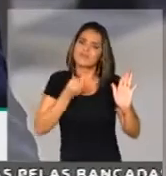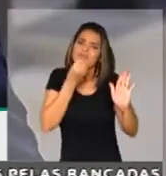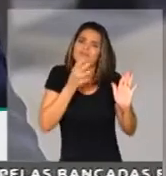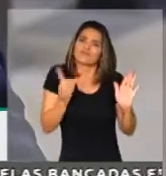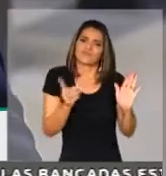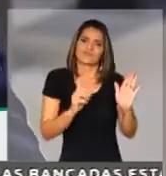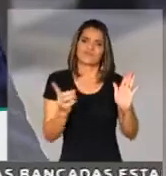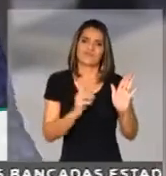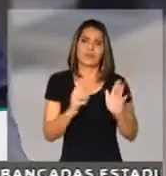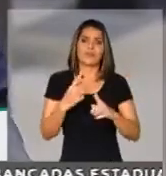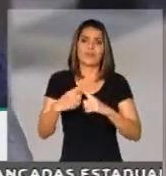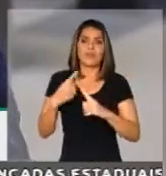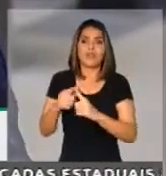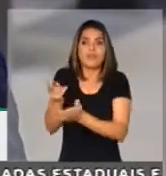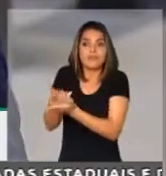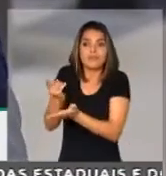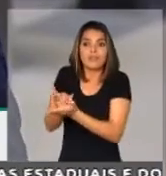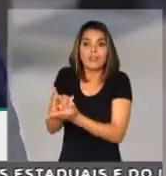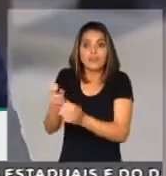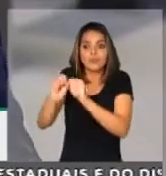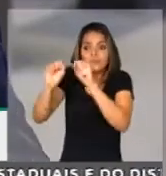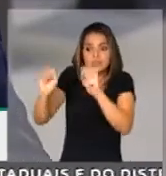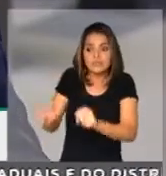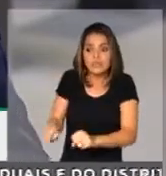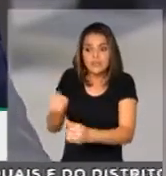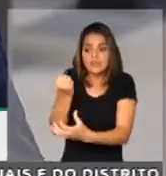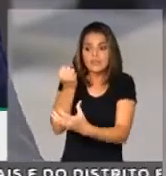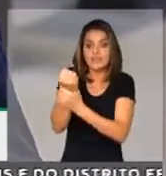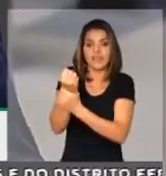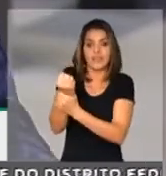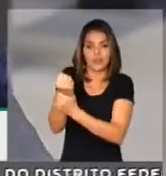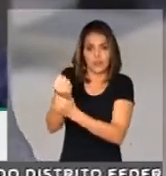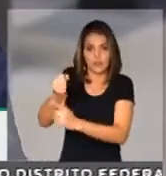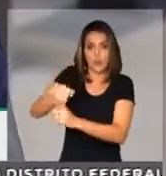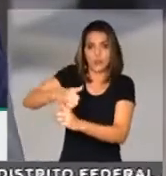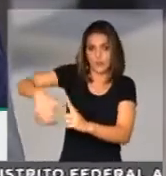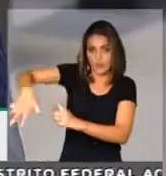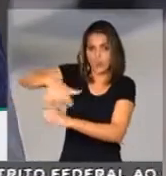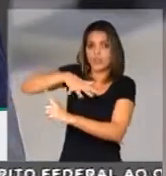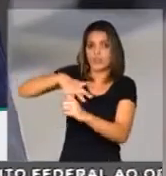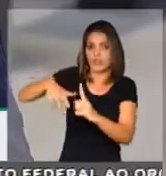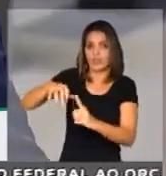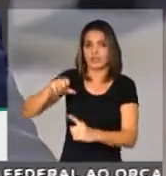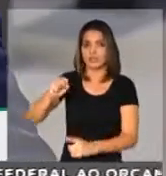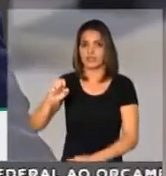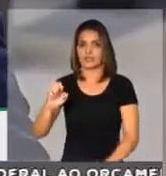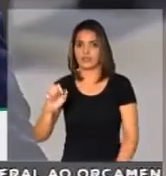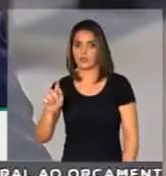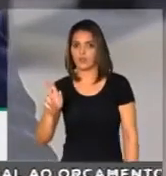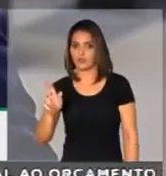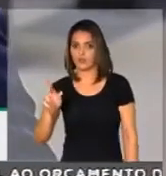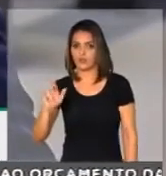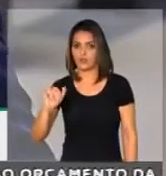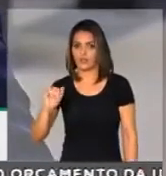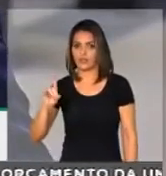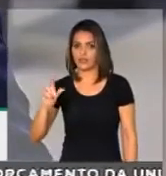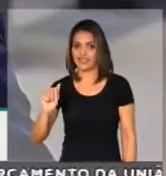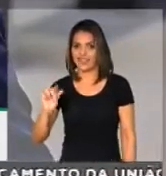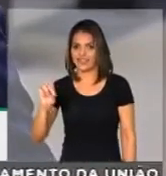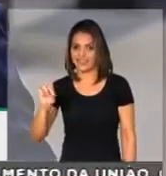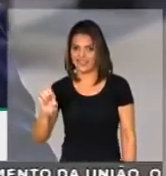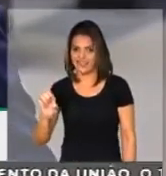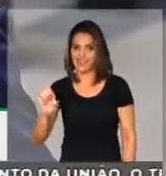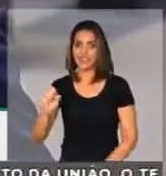a manutenção do sistema de seguridade social, mas tenho plena concordância com os pontos que Vossa